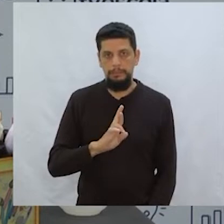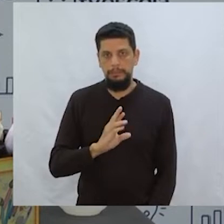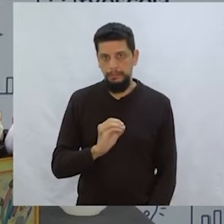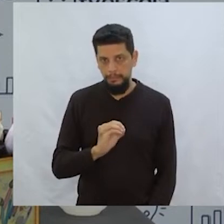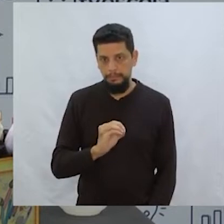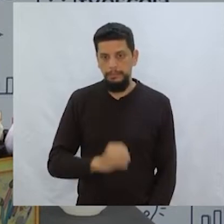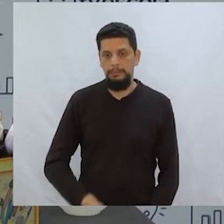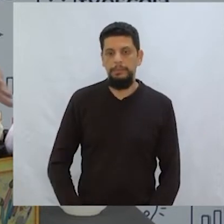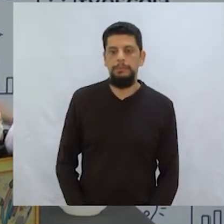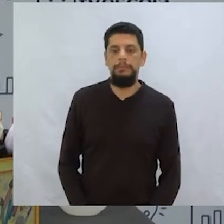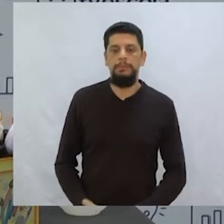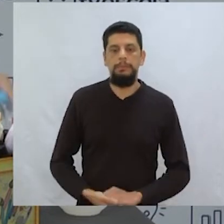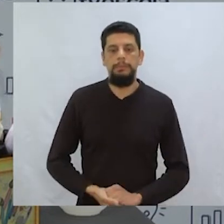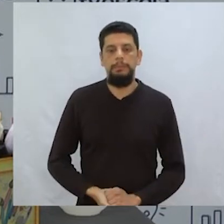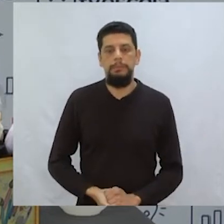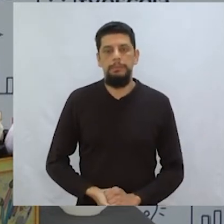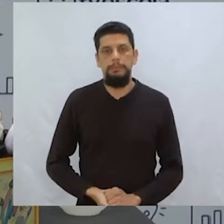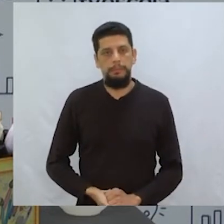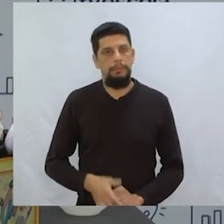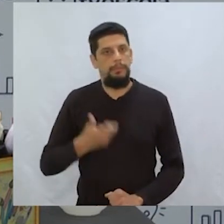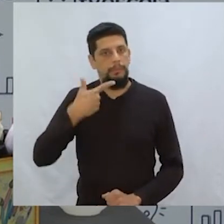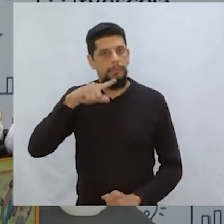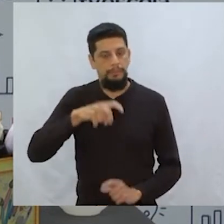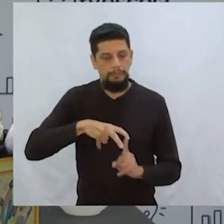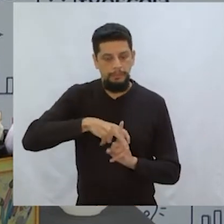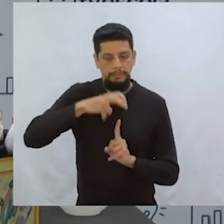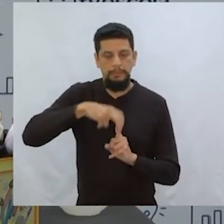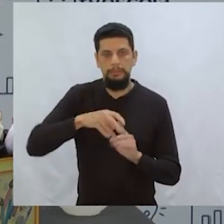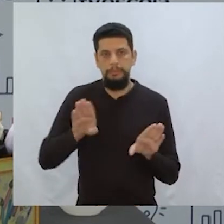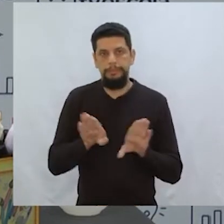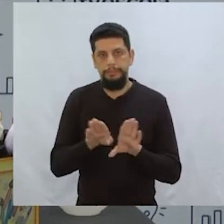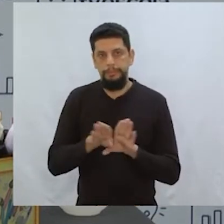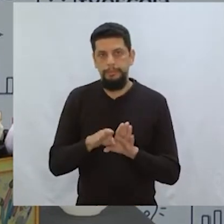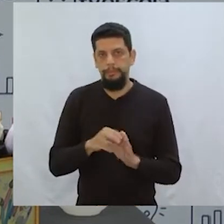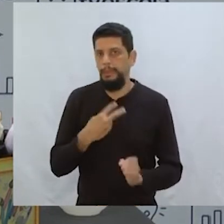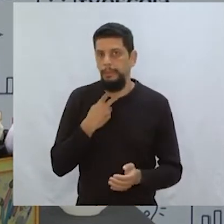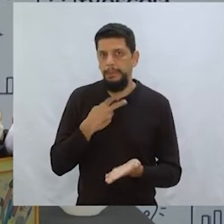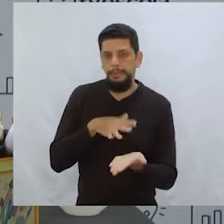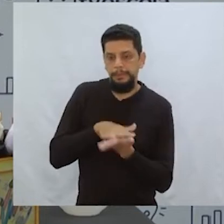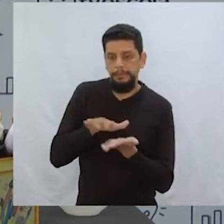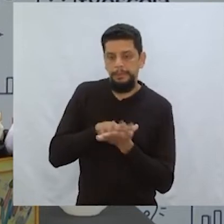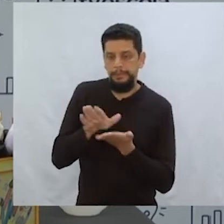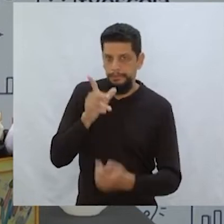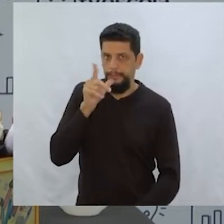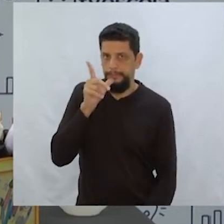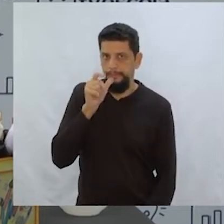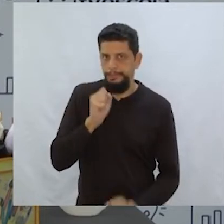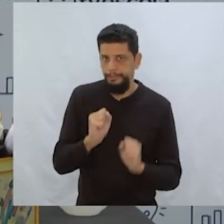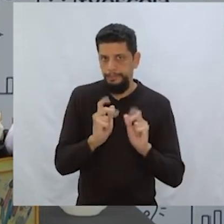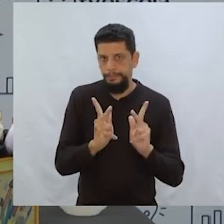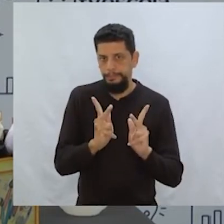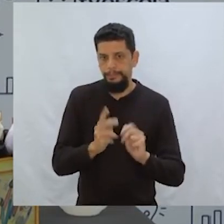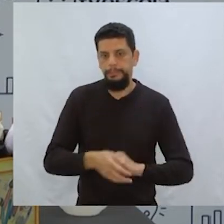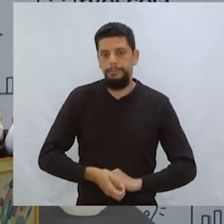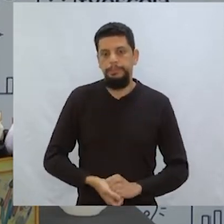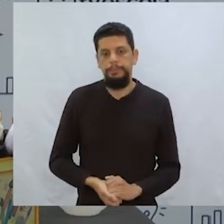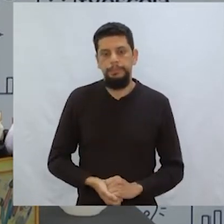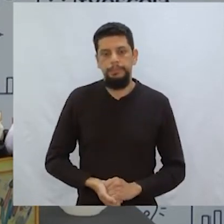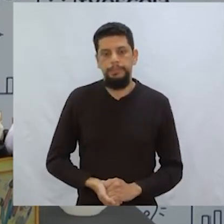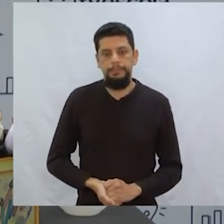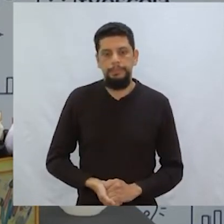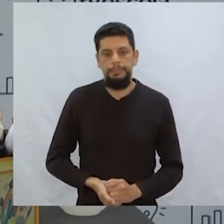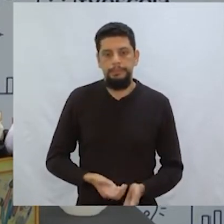Vou preencher a outra garrafa também. A gente já guarda, né? Não pode ficar desperdiçando água.